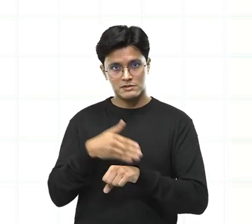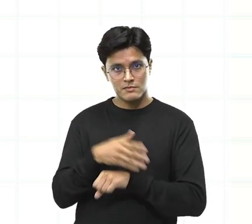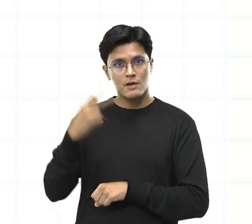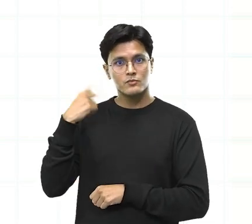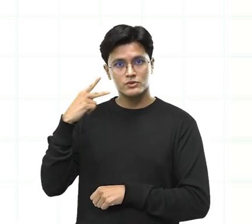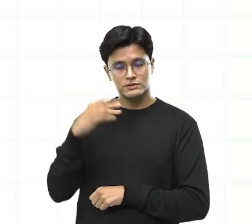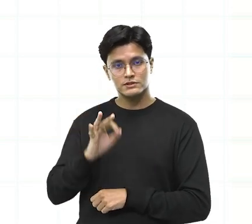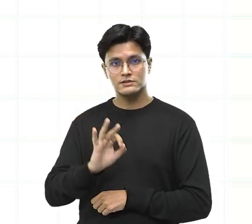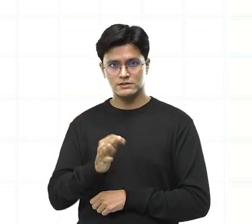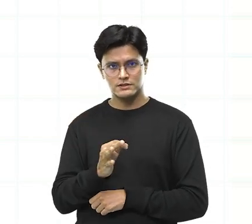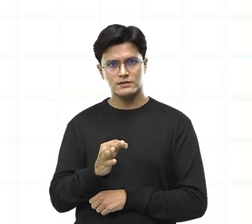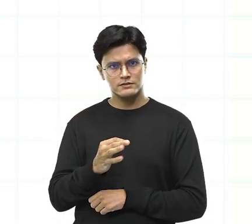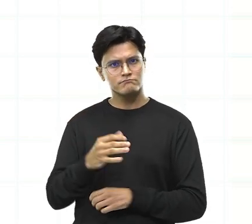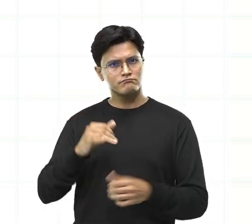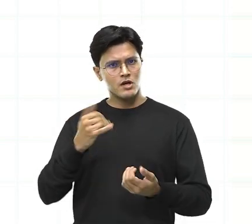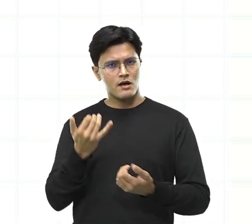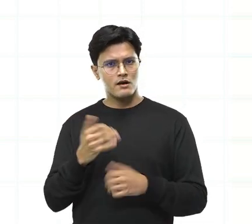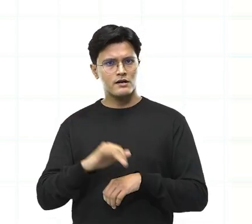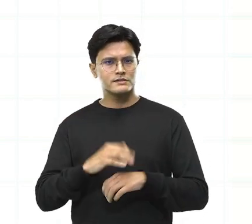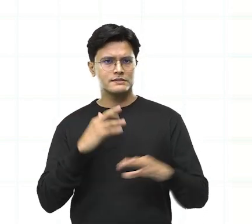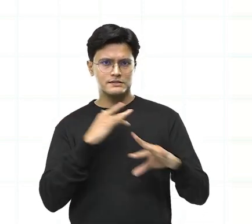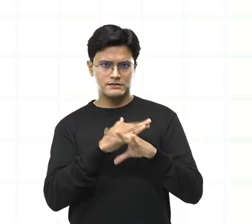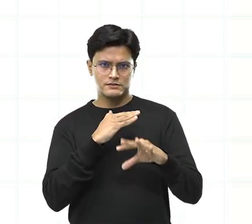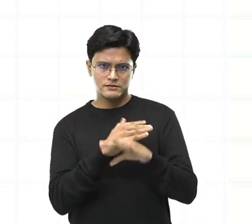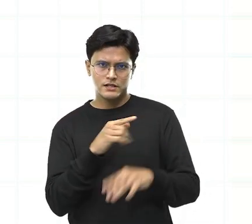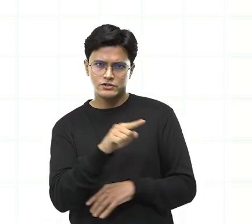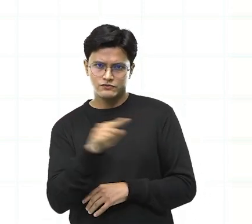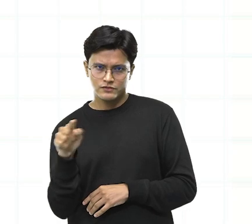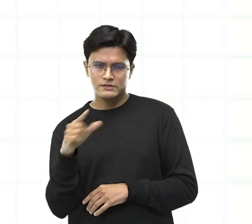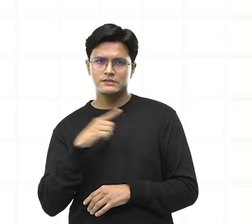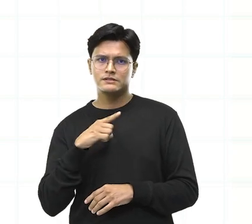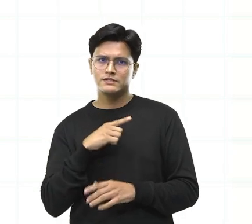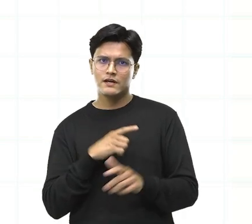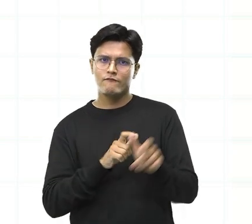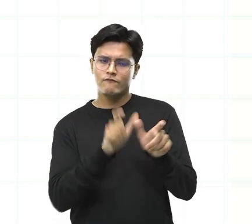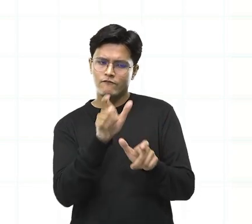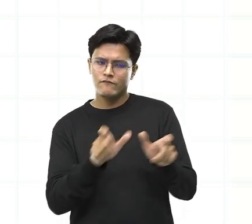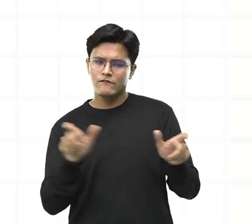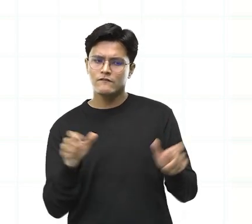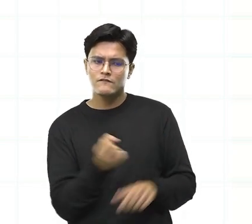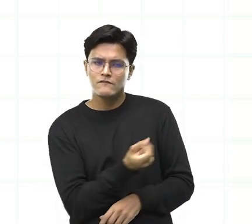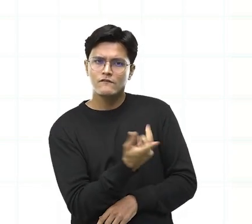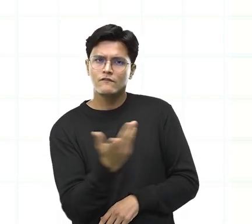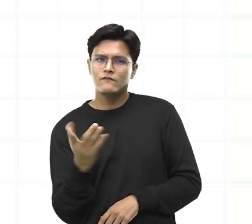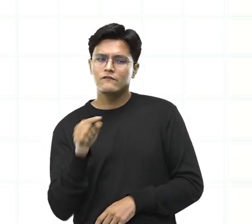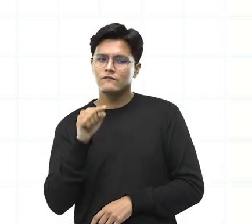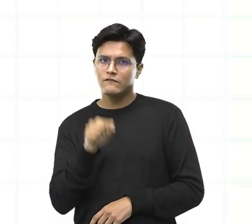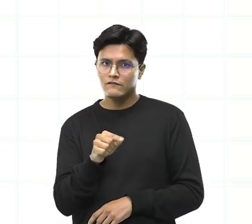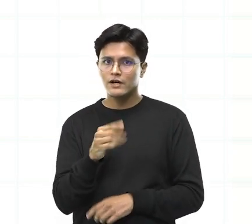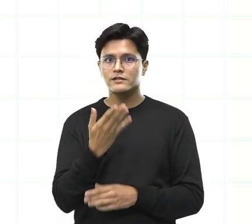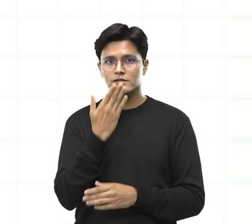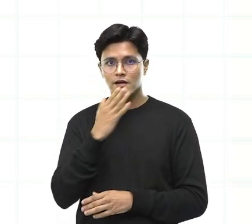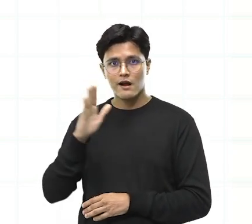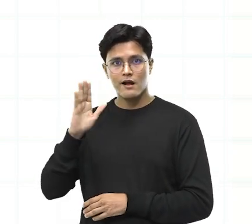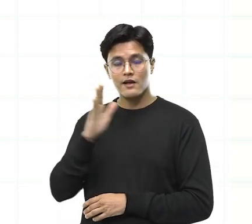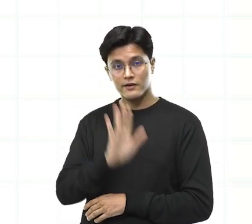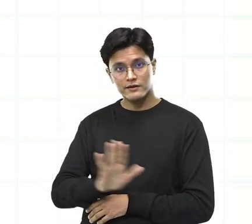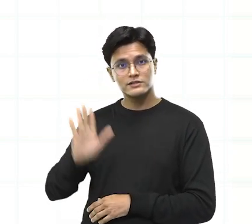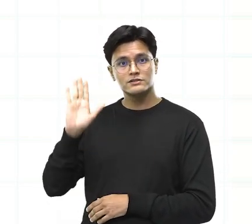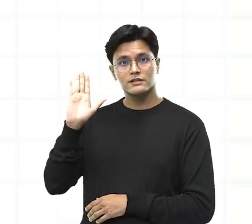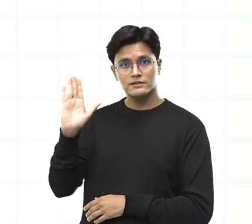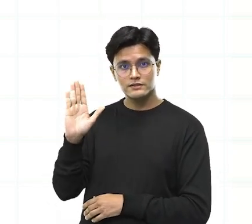cidade onde vocês residem, que vão ter várias pessoas se candidatando, né, a vereador,